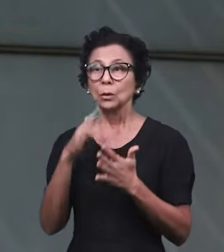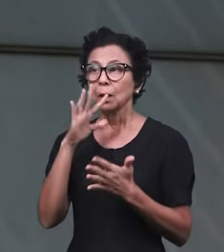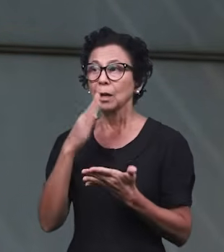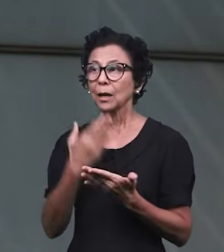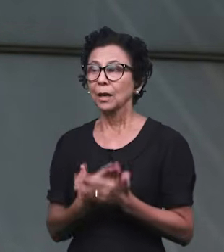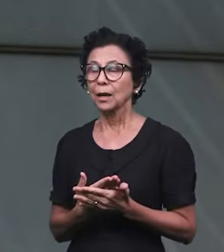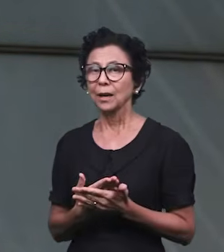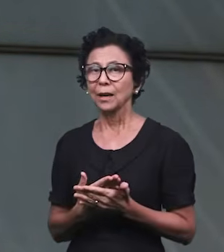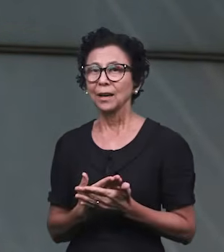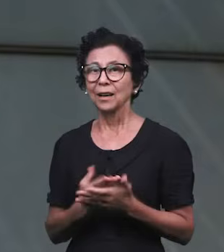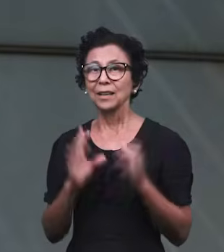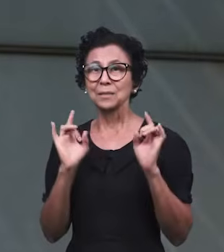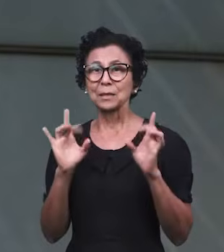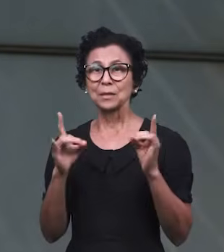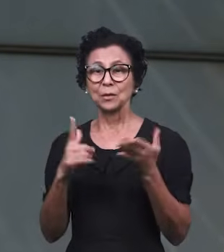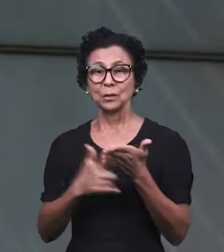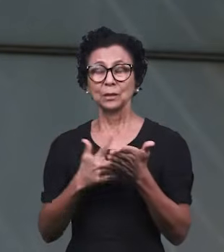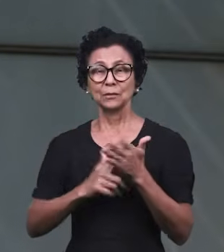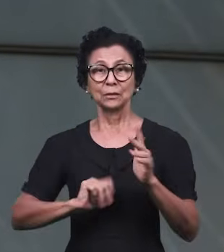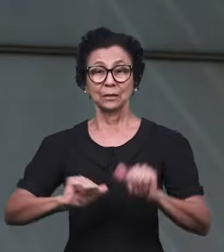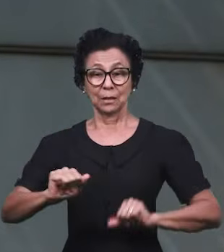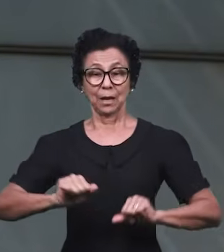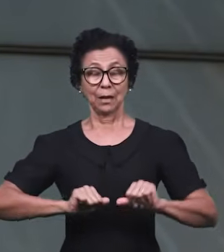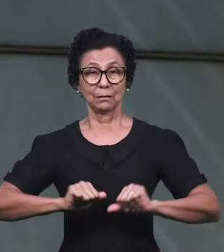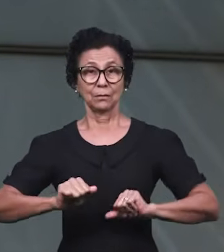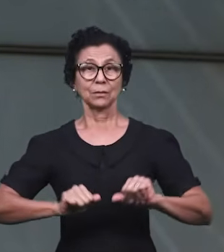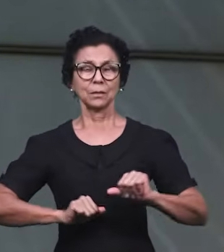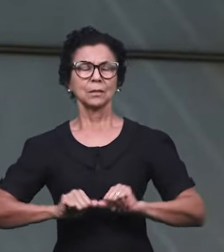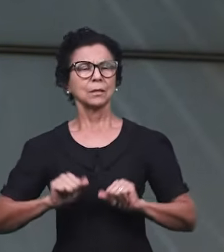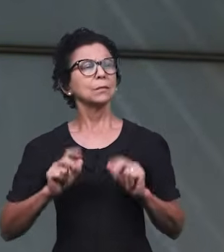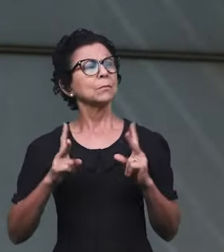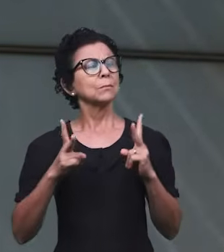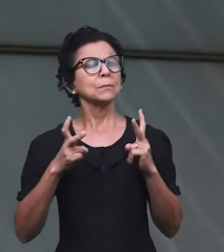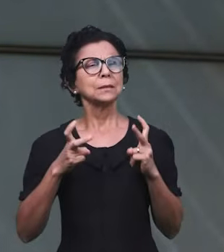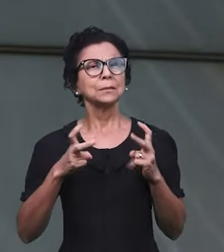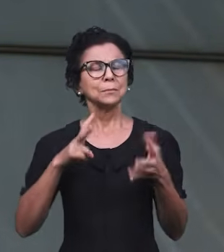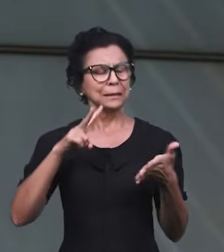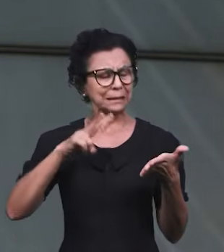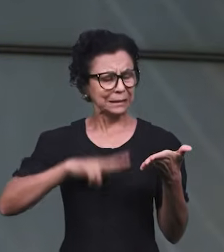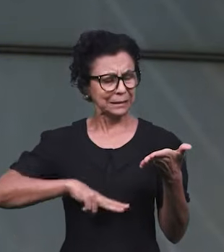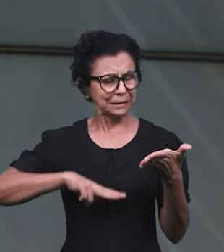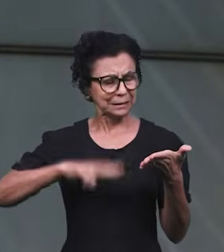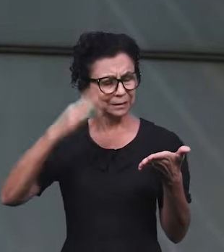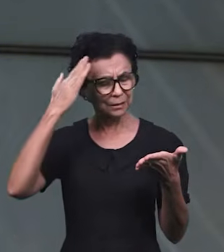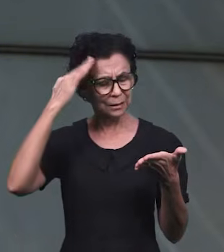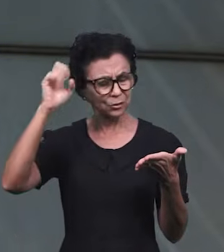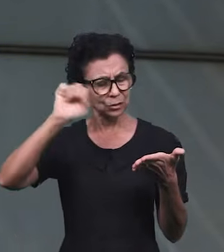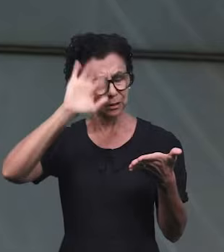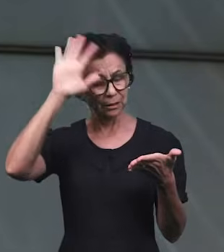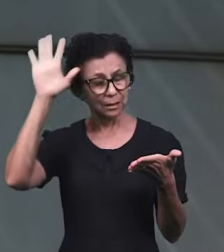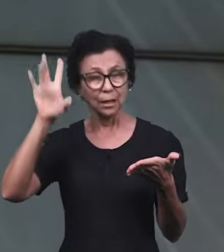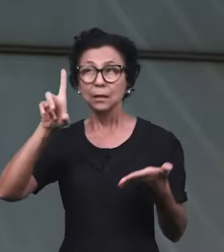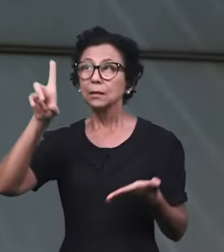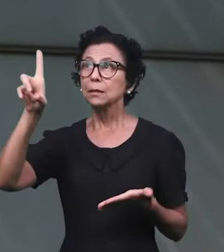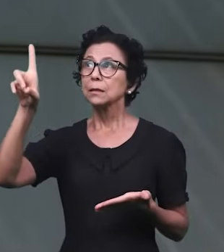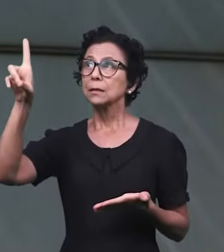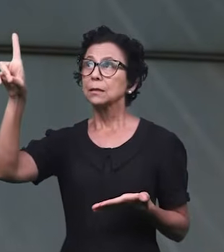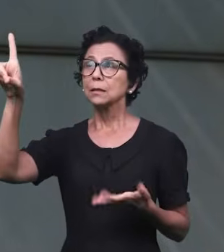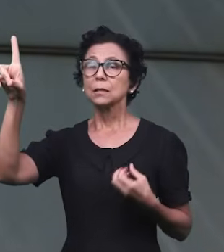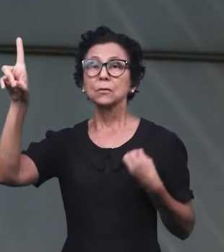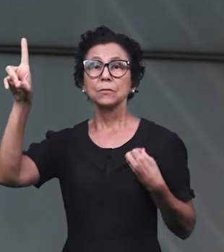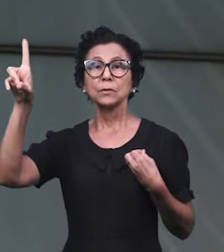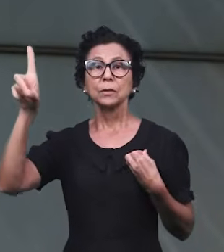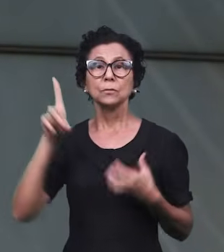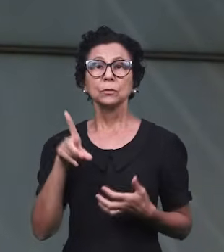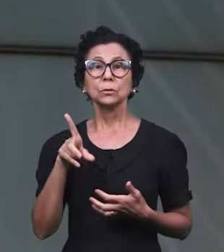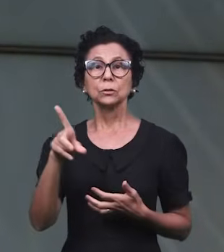Atos, onde eu percebi ali, de forma muito clara, que Deus está vivo e continua agindo no meio